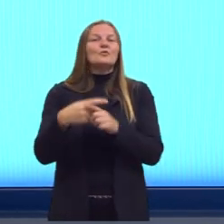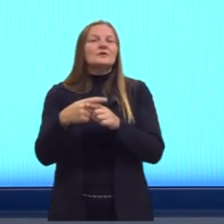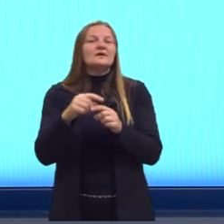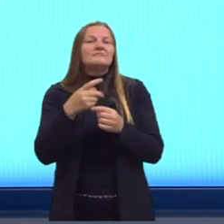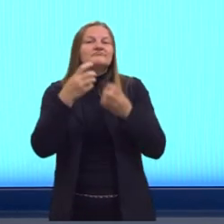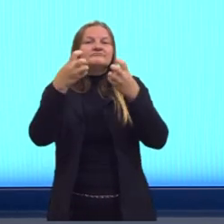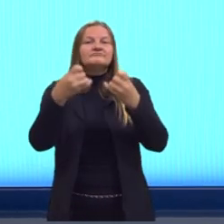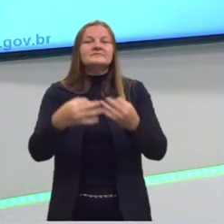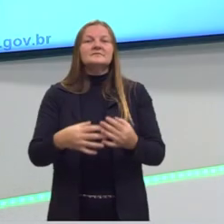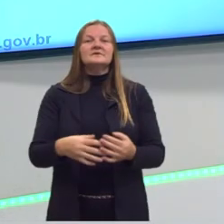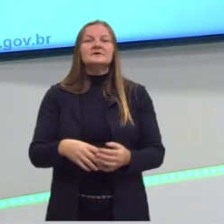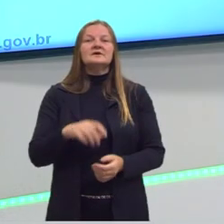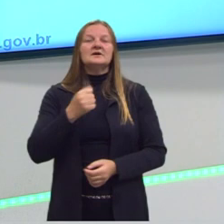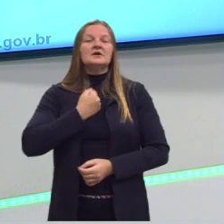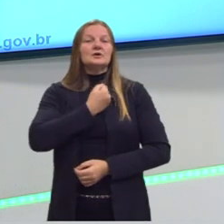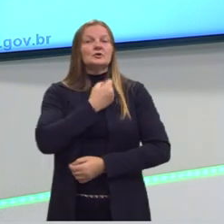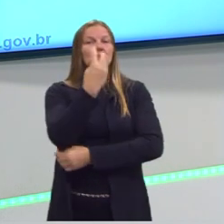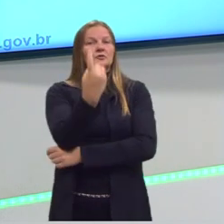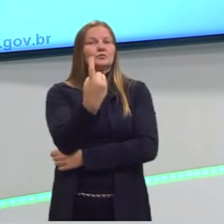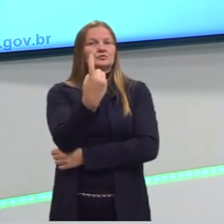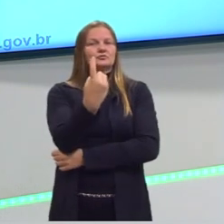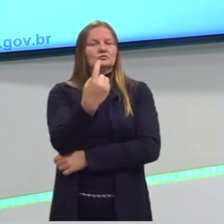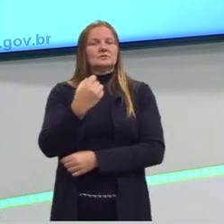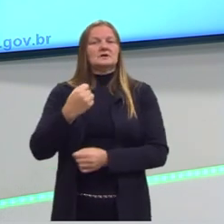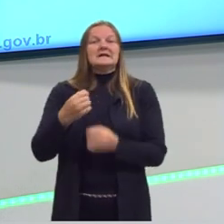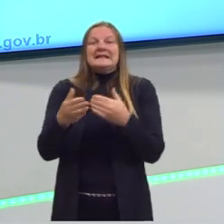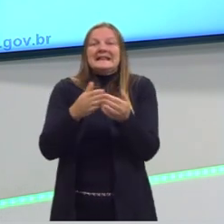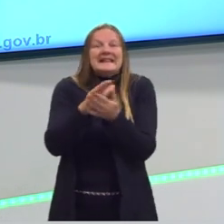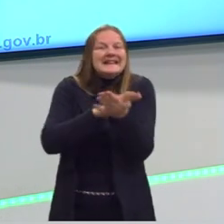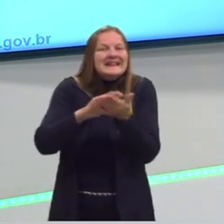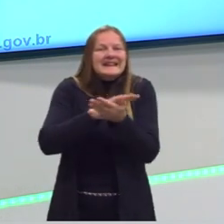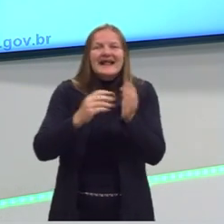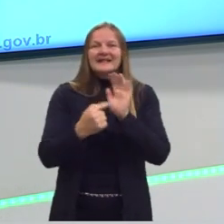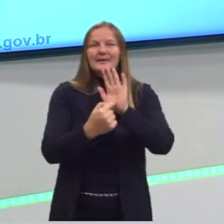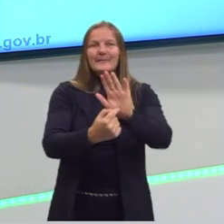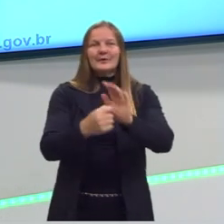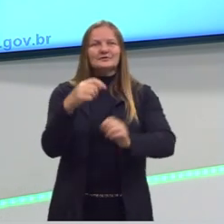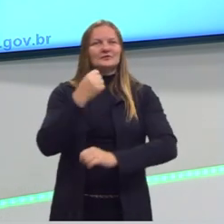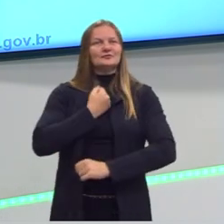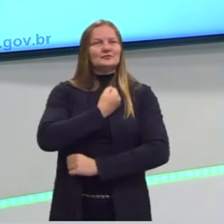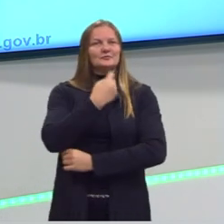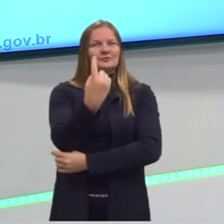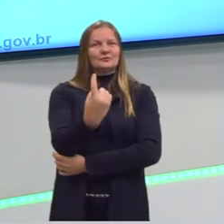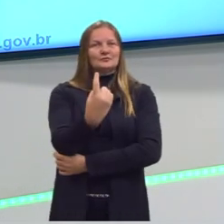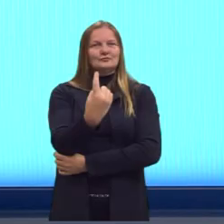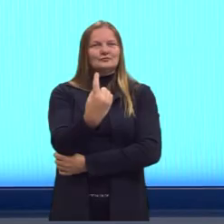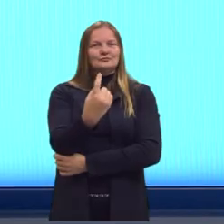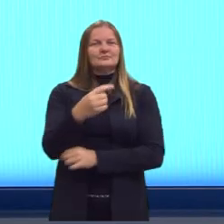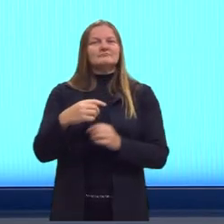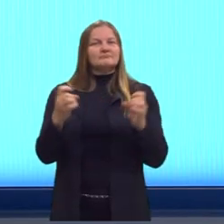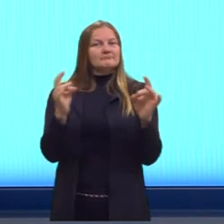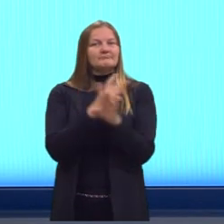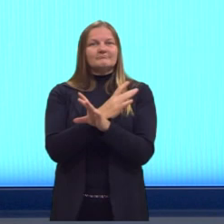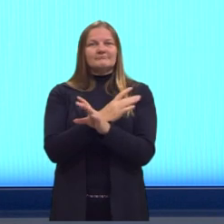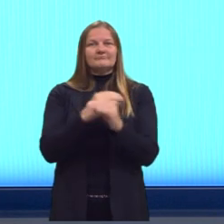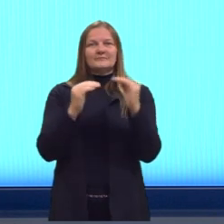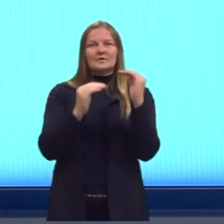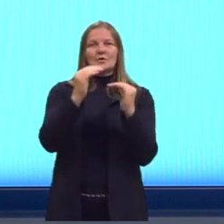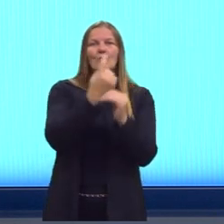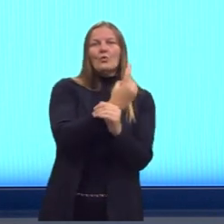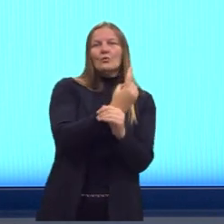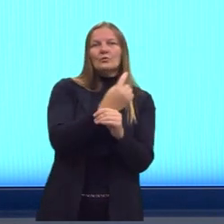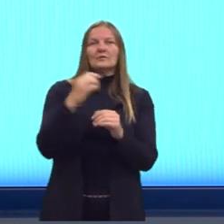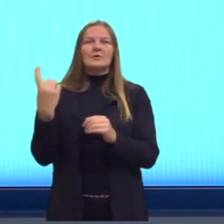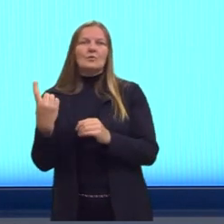isso quer dizer que o número um quando não aparece é um então a proporção molar dessa reação é um para um e